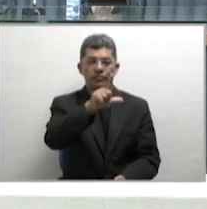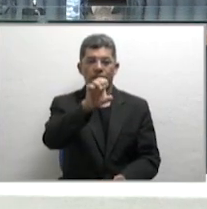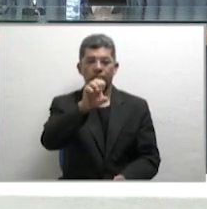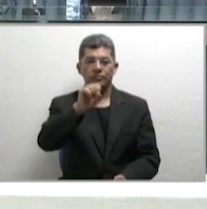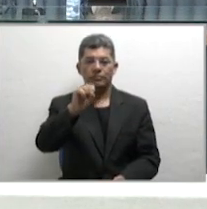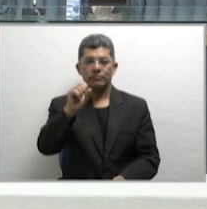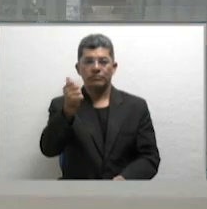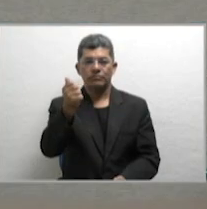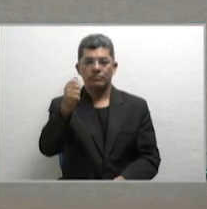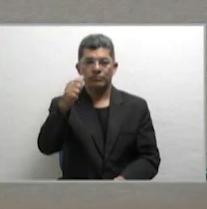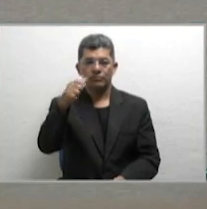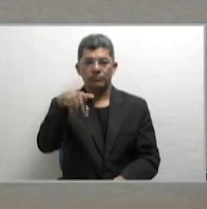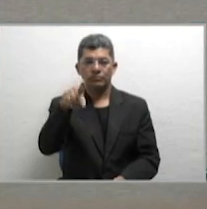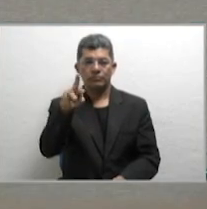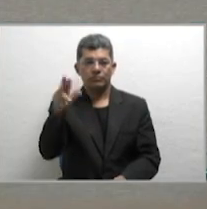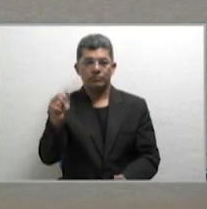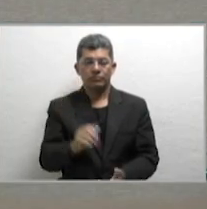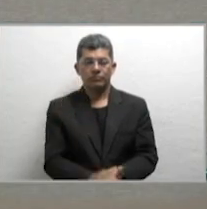tribuna.